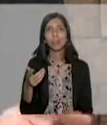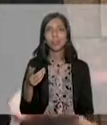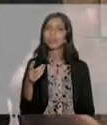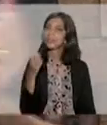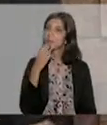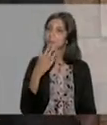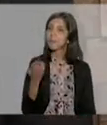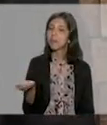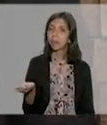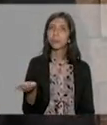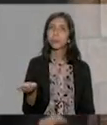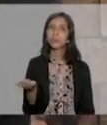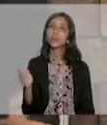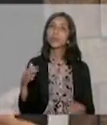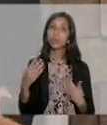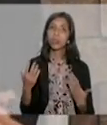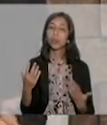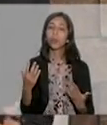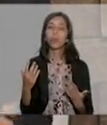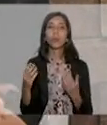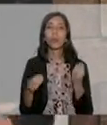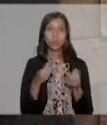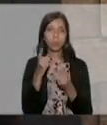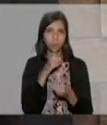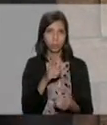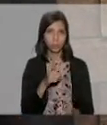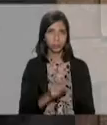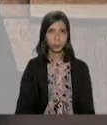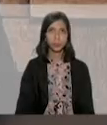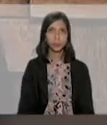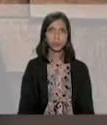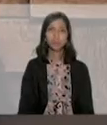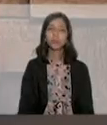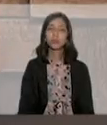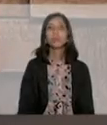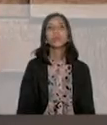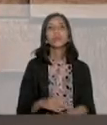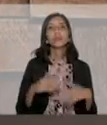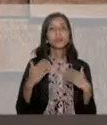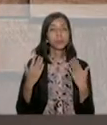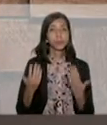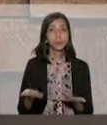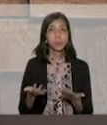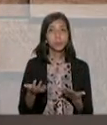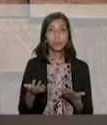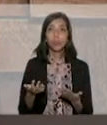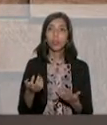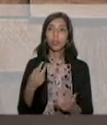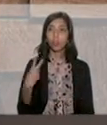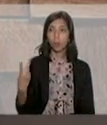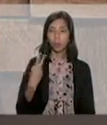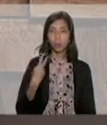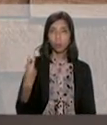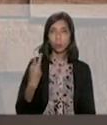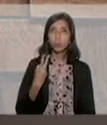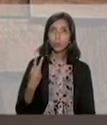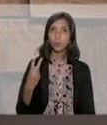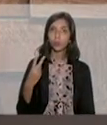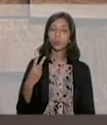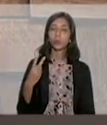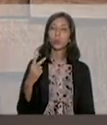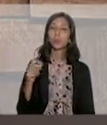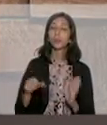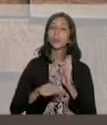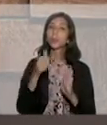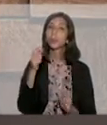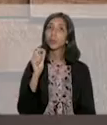com M no programa. Enfim, como é que funciona isso? Então, no caso meu e da Duca, eu acho